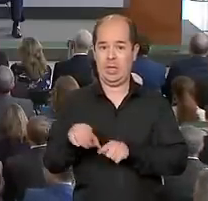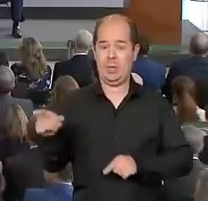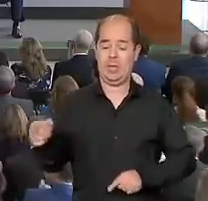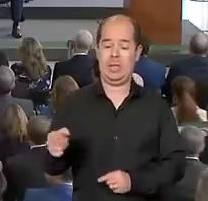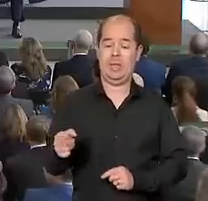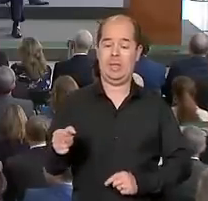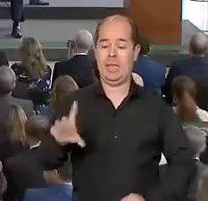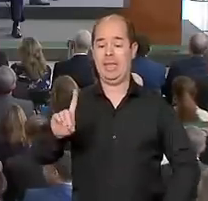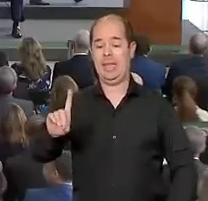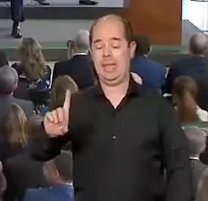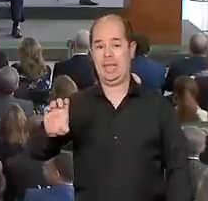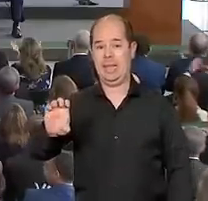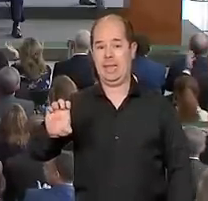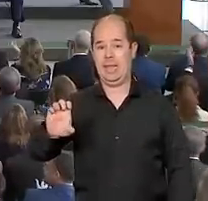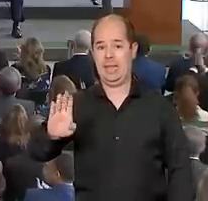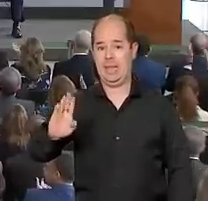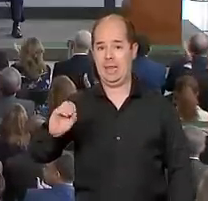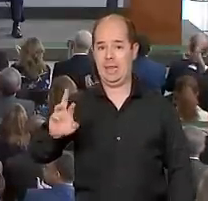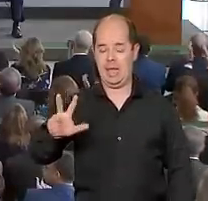Débora Melec.